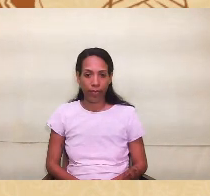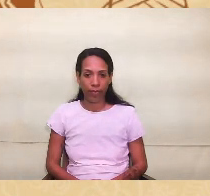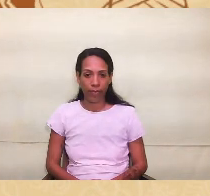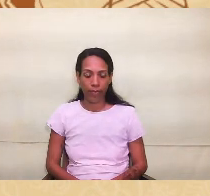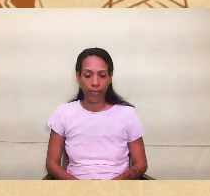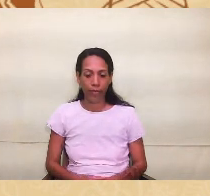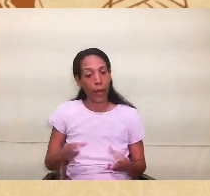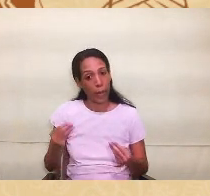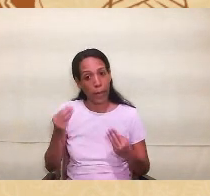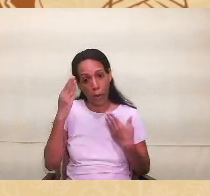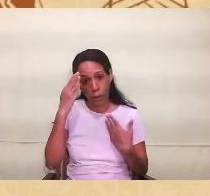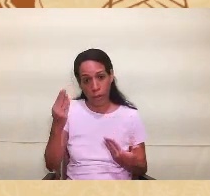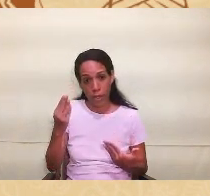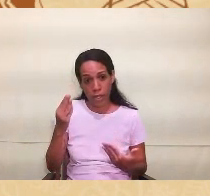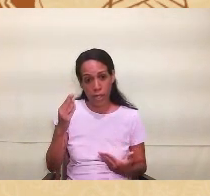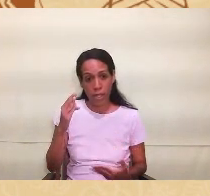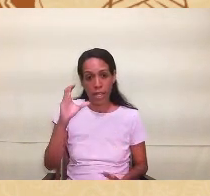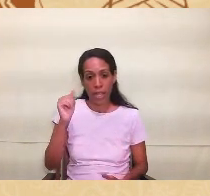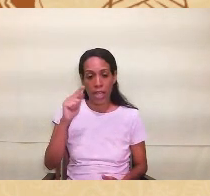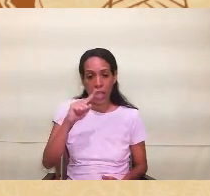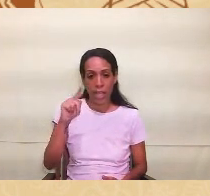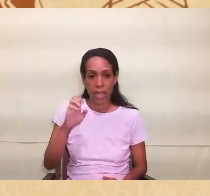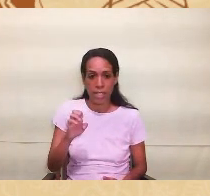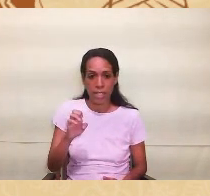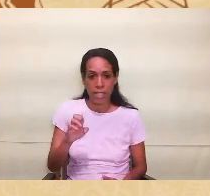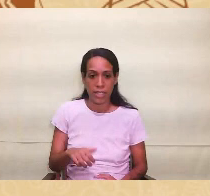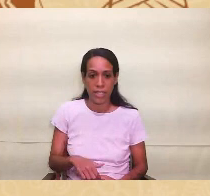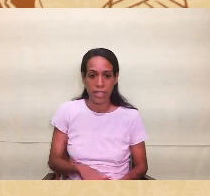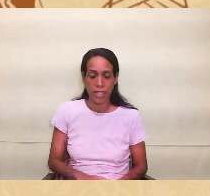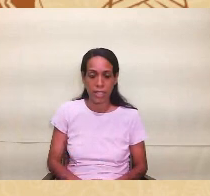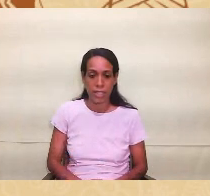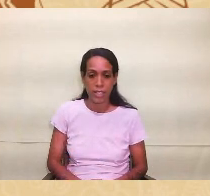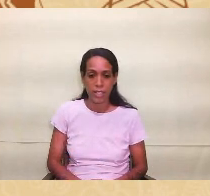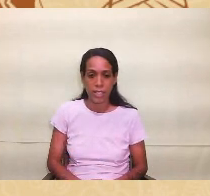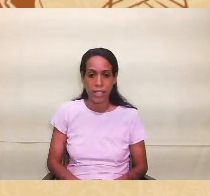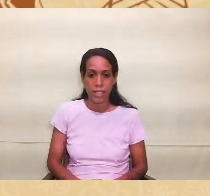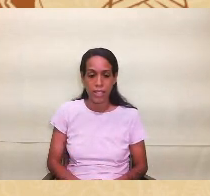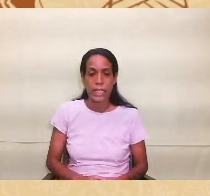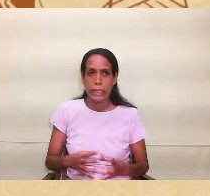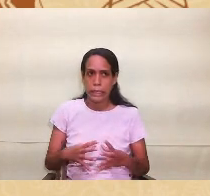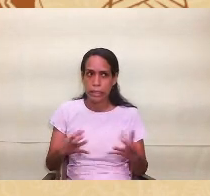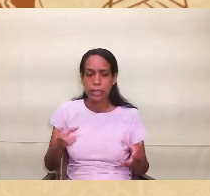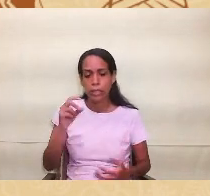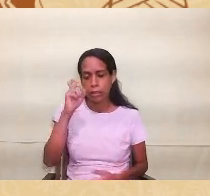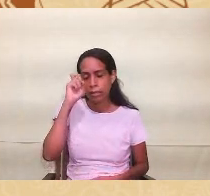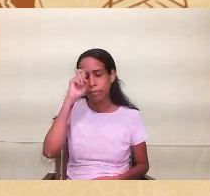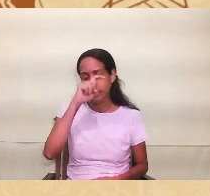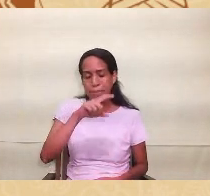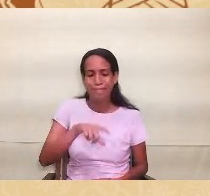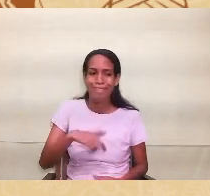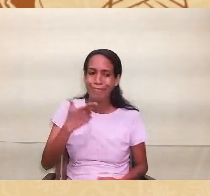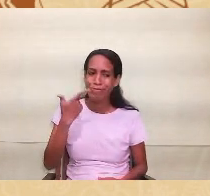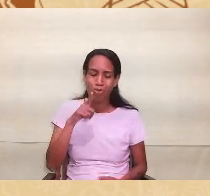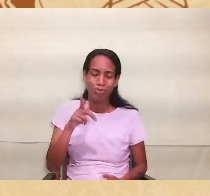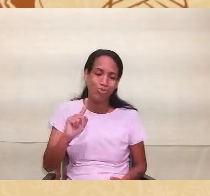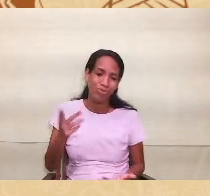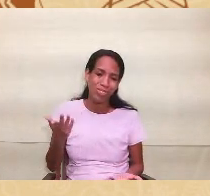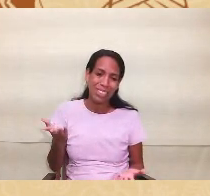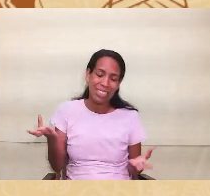Muito obrigada, Cazé. O cenário é complexo, né? Não temos soluções imediatas,